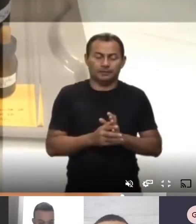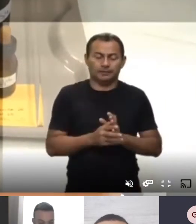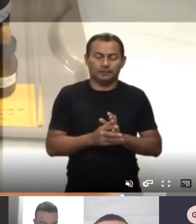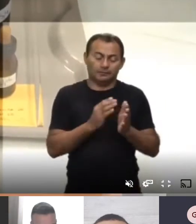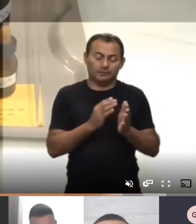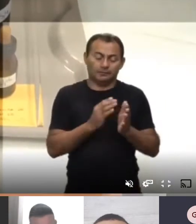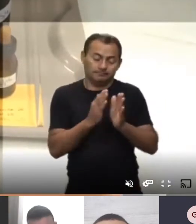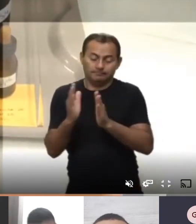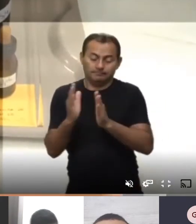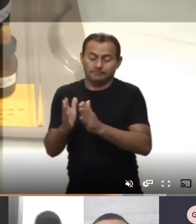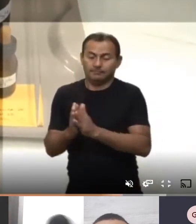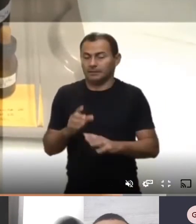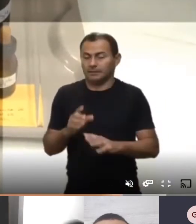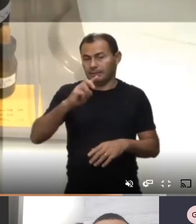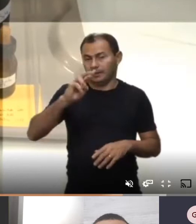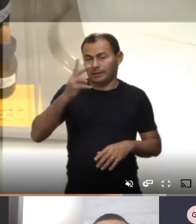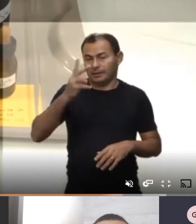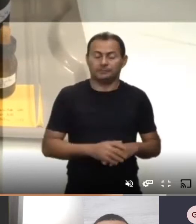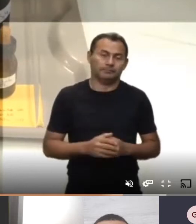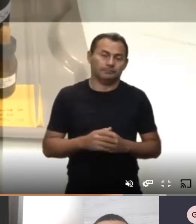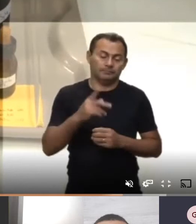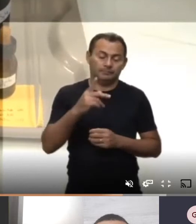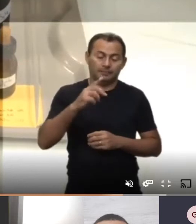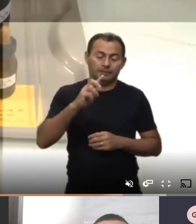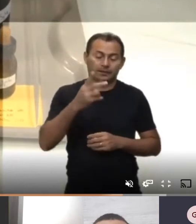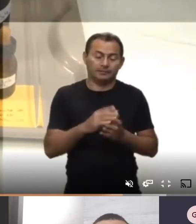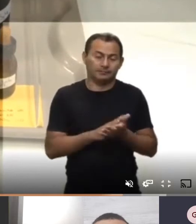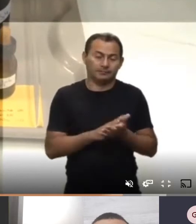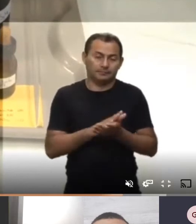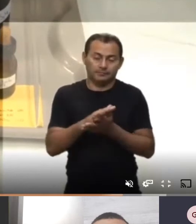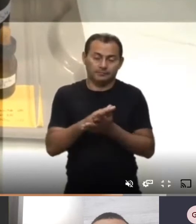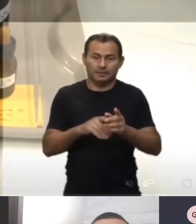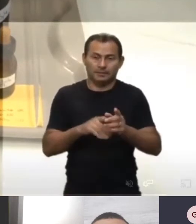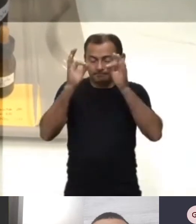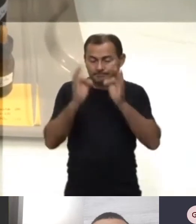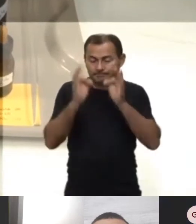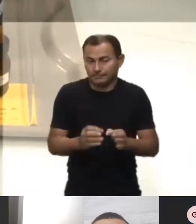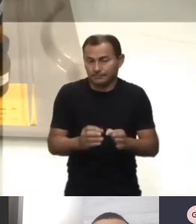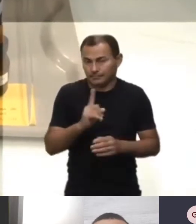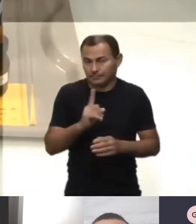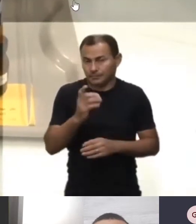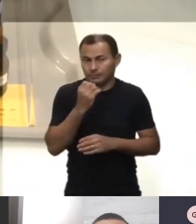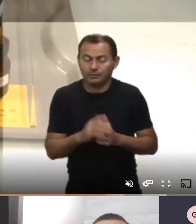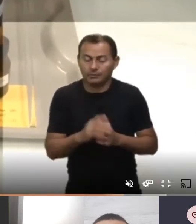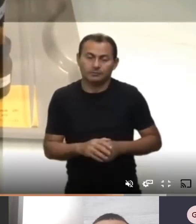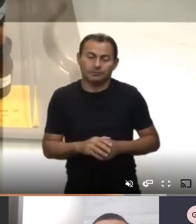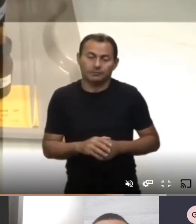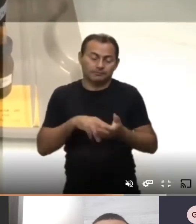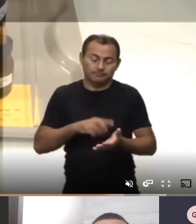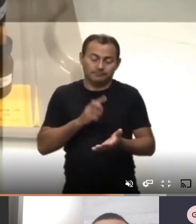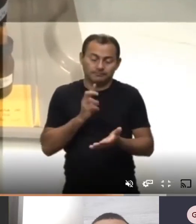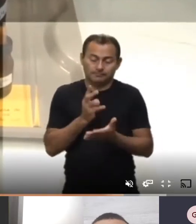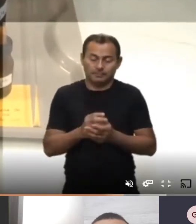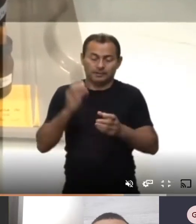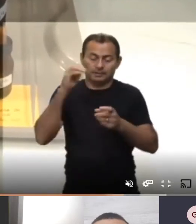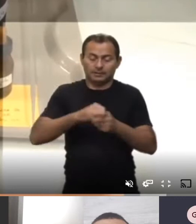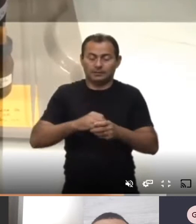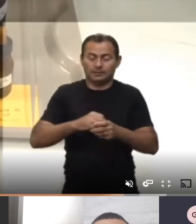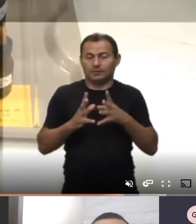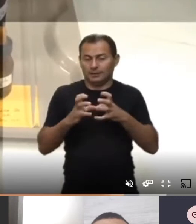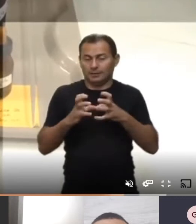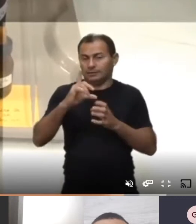mais escura, né? Isso quer dizer que o pH já mudou, né? Se mudou a cor,